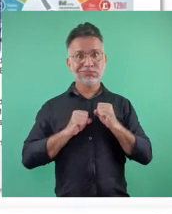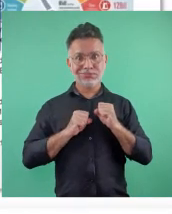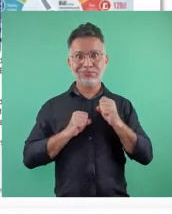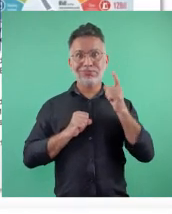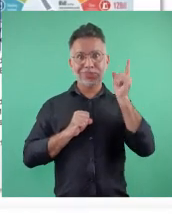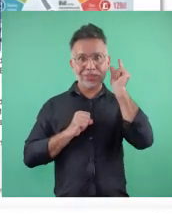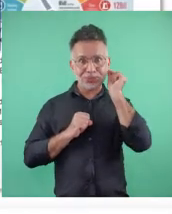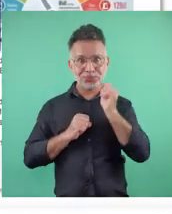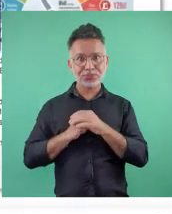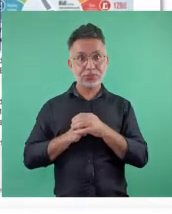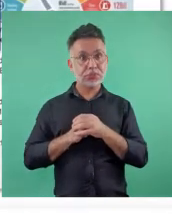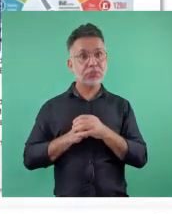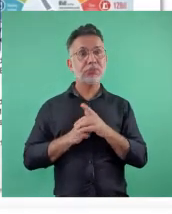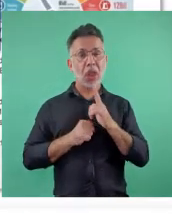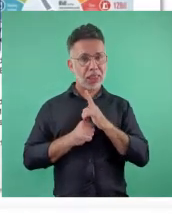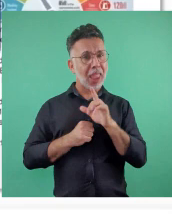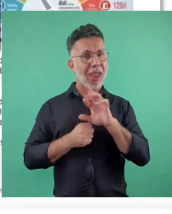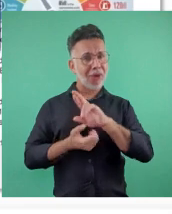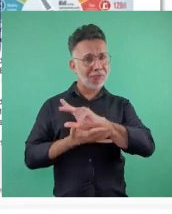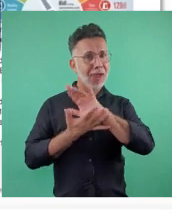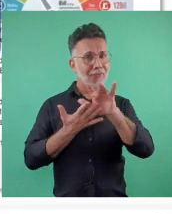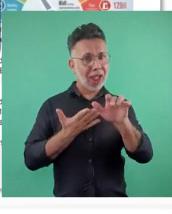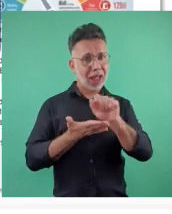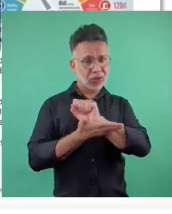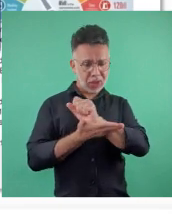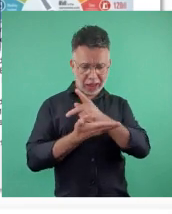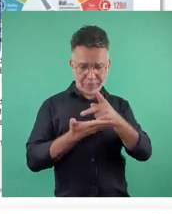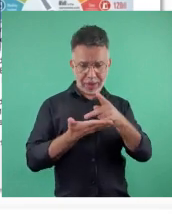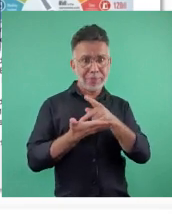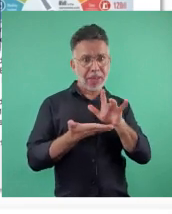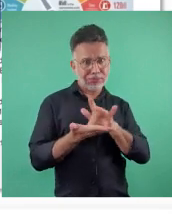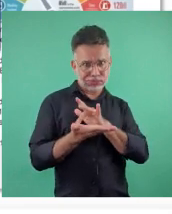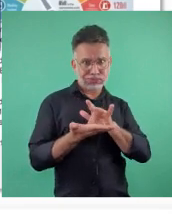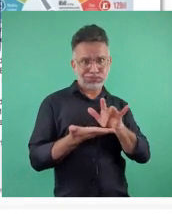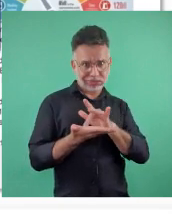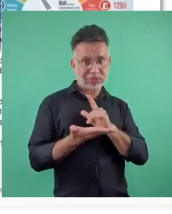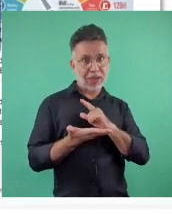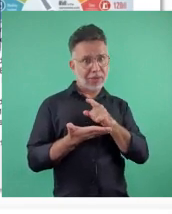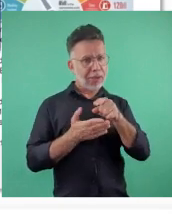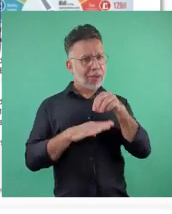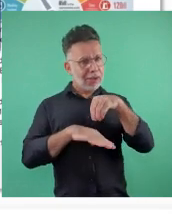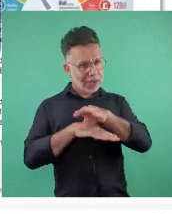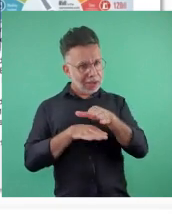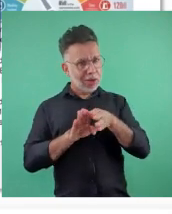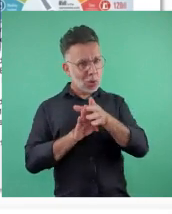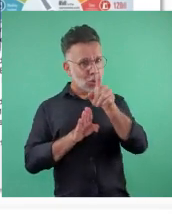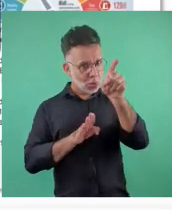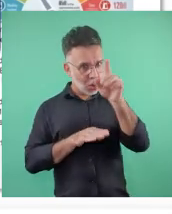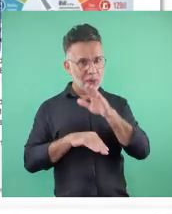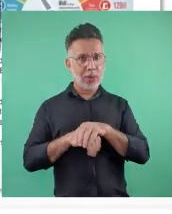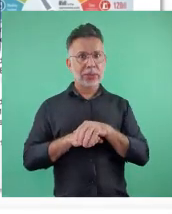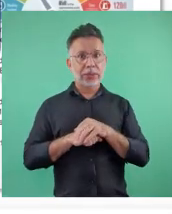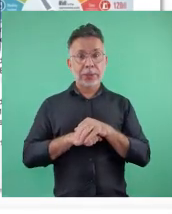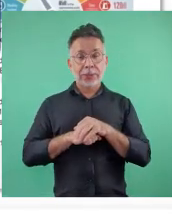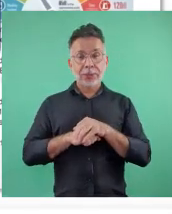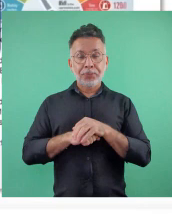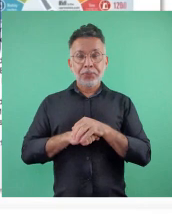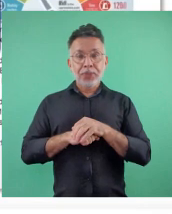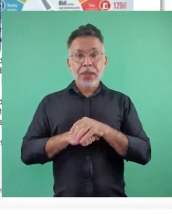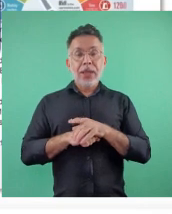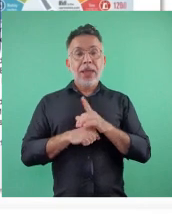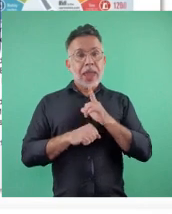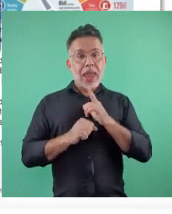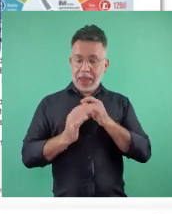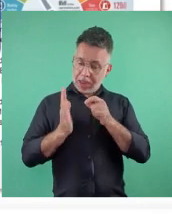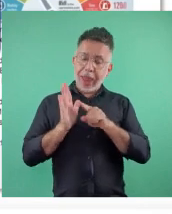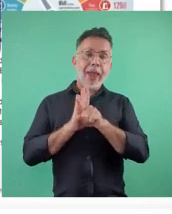de prejuízo? Existem vários aplicativos disponíveis no mercado. Um dos que eu recomendo seriam instrumentos que